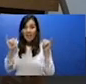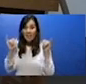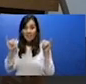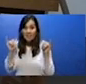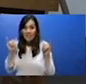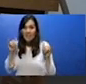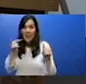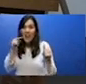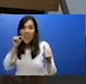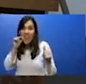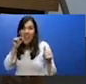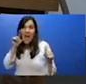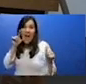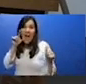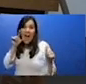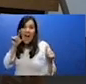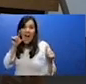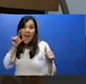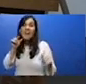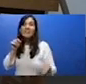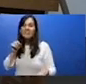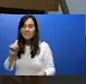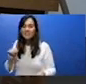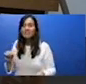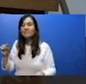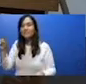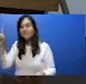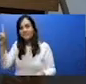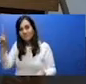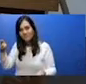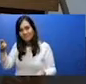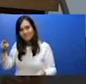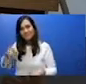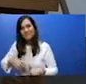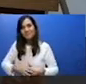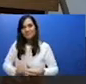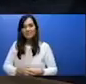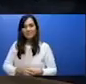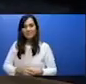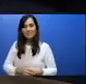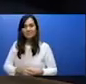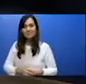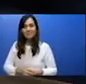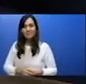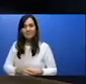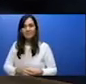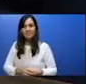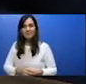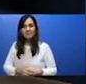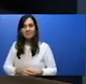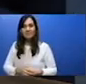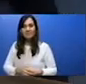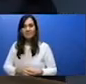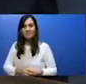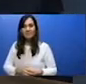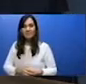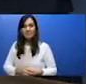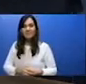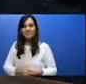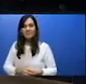Elétrico, a boquinha não abriu mais? Elétrico. Então, eu aceito agudo.